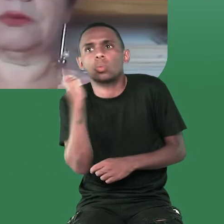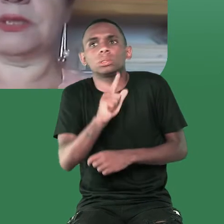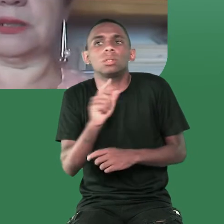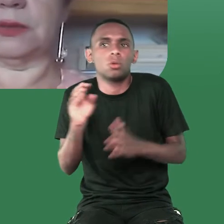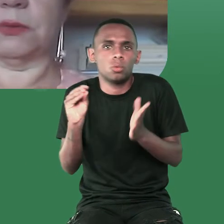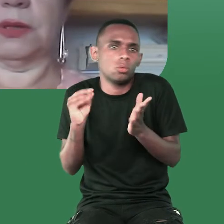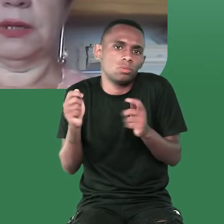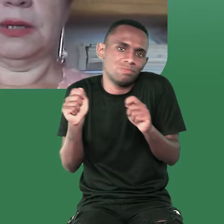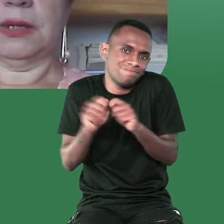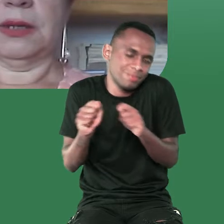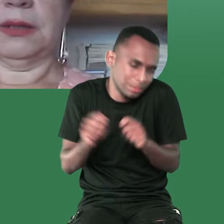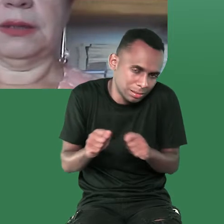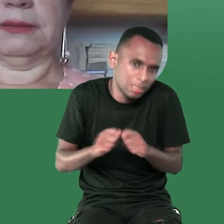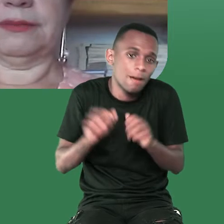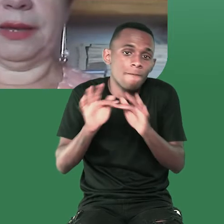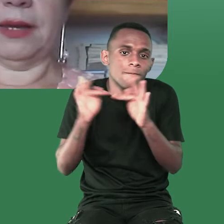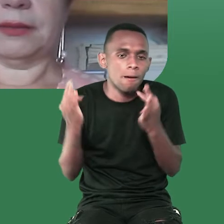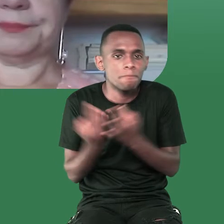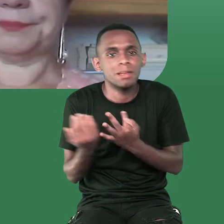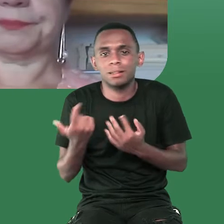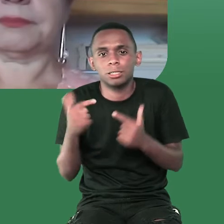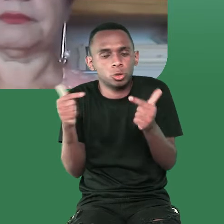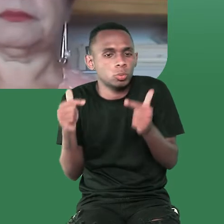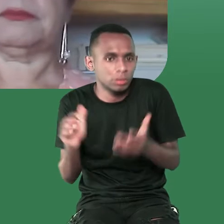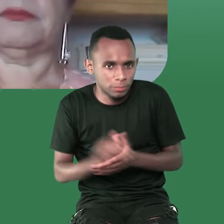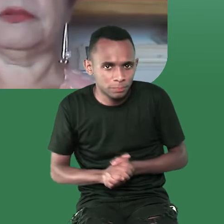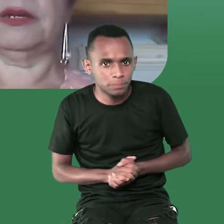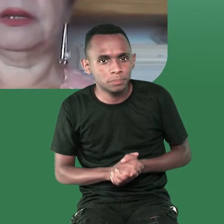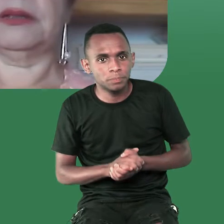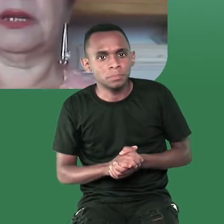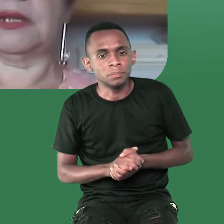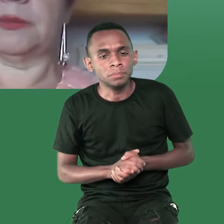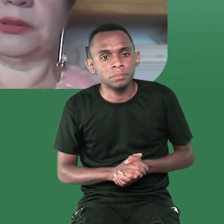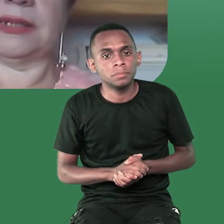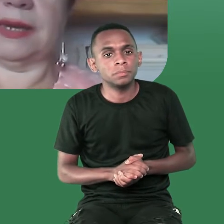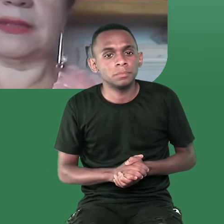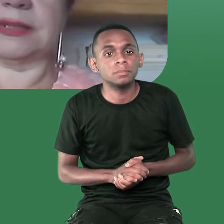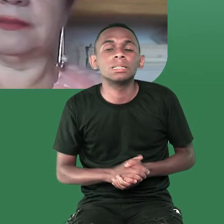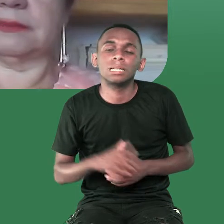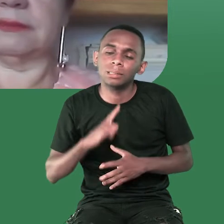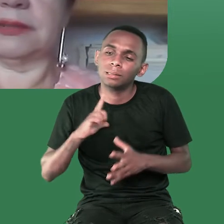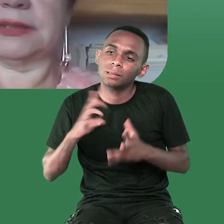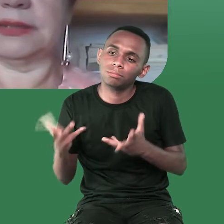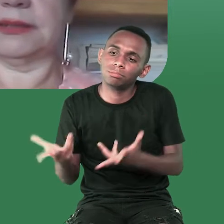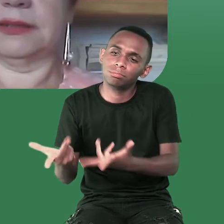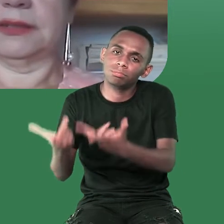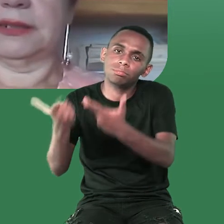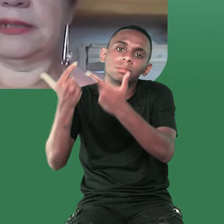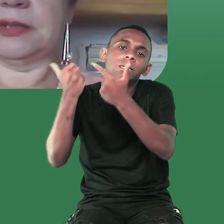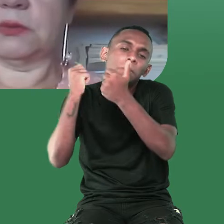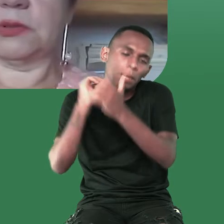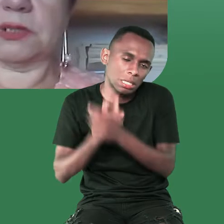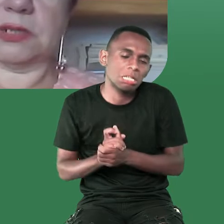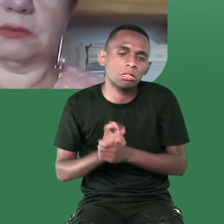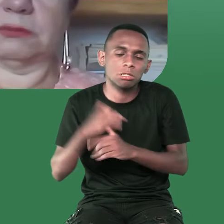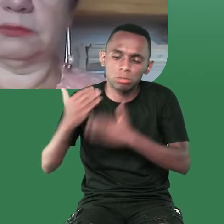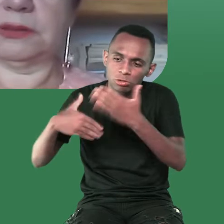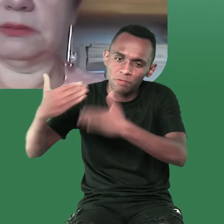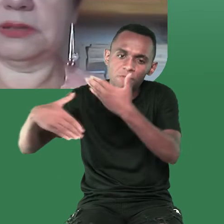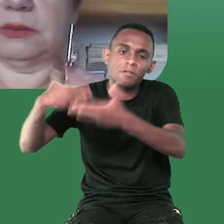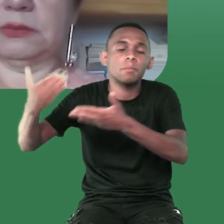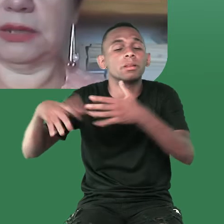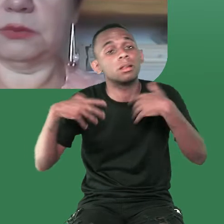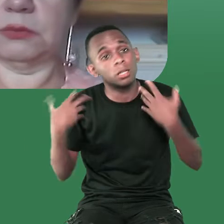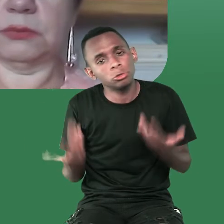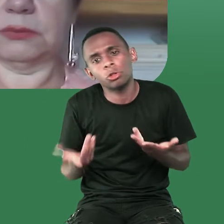família que ela não conseguiu ter, tem muita riqueza nessa construção.